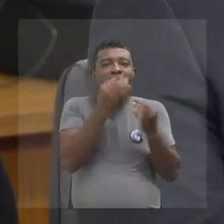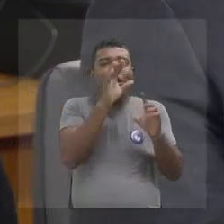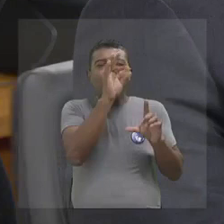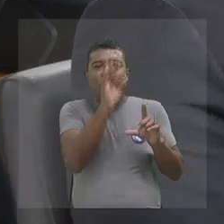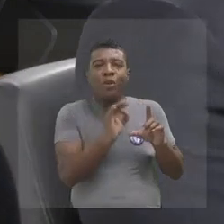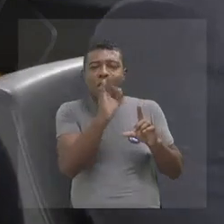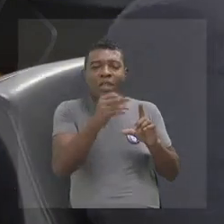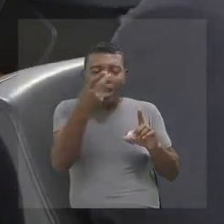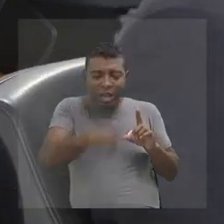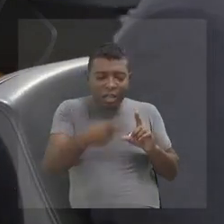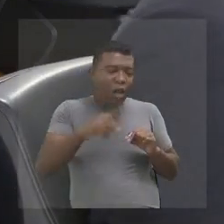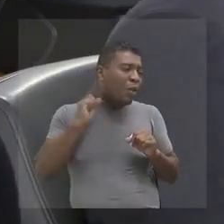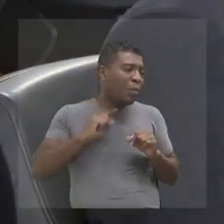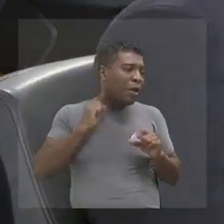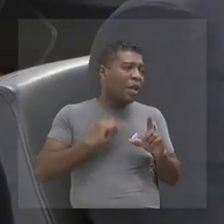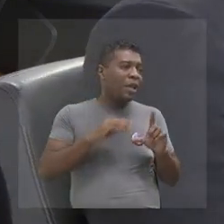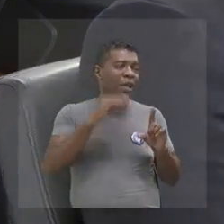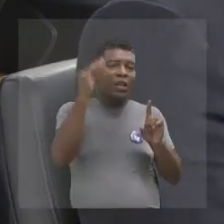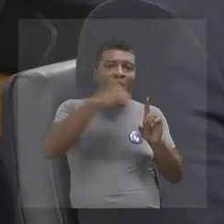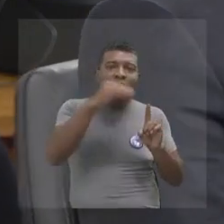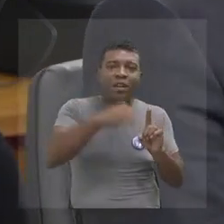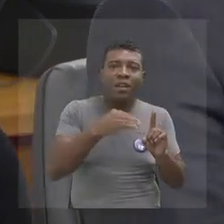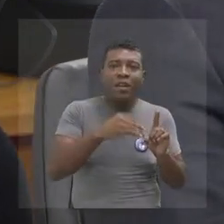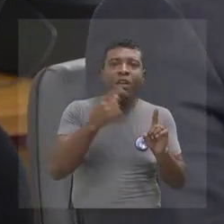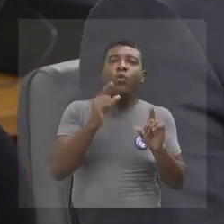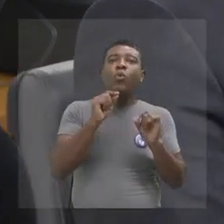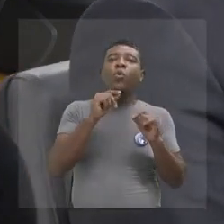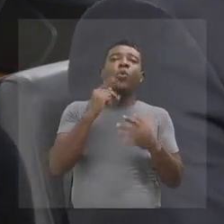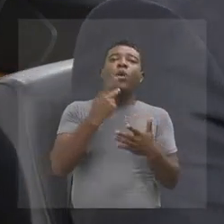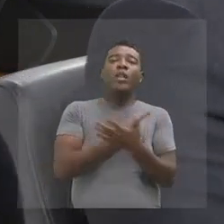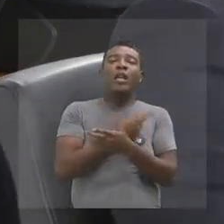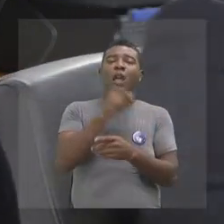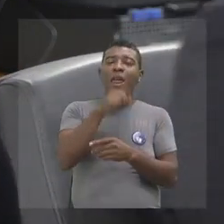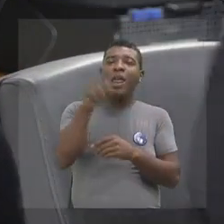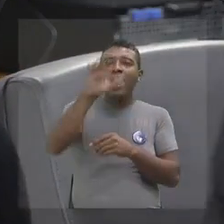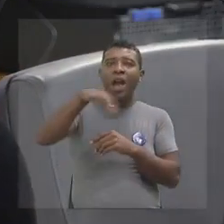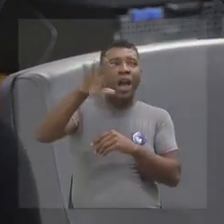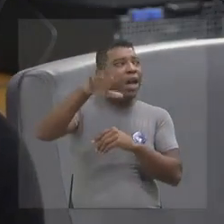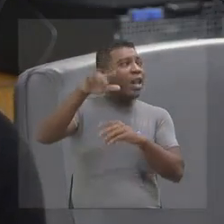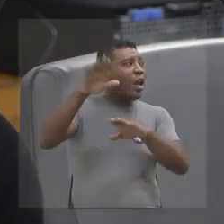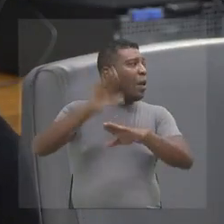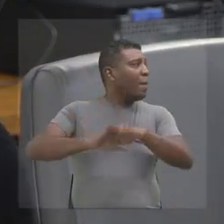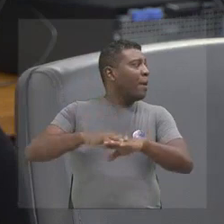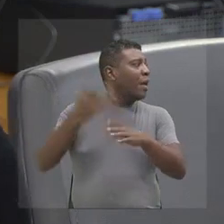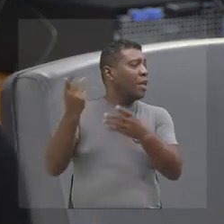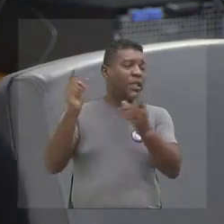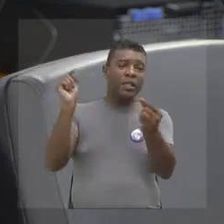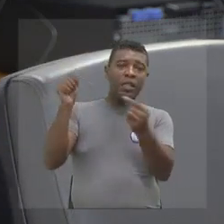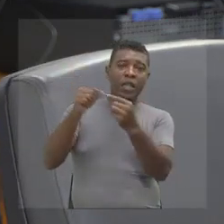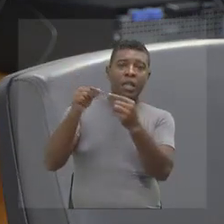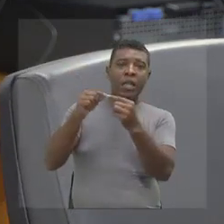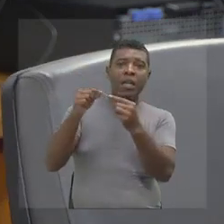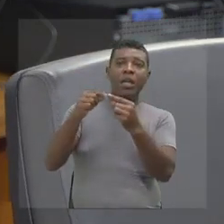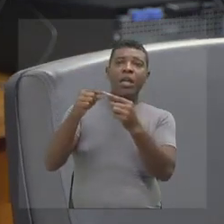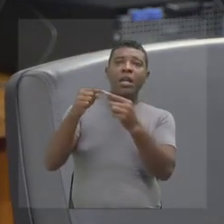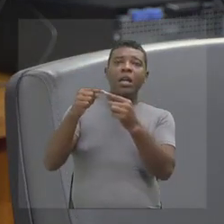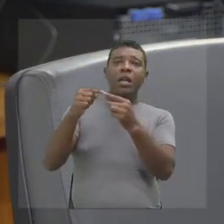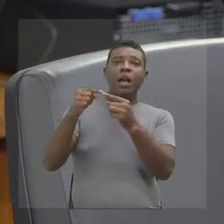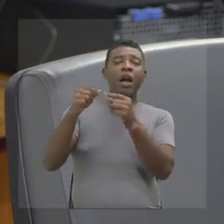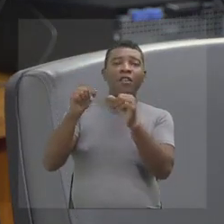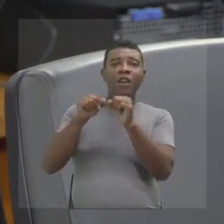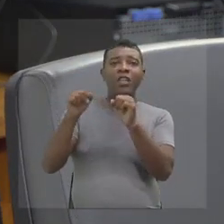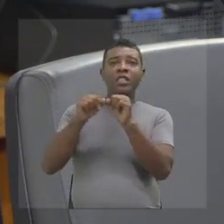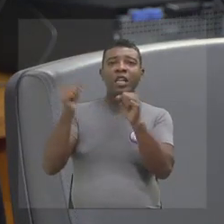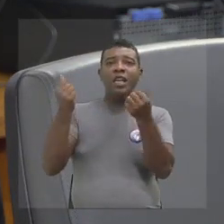o norte de Minas essa área que você menciona é uma área mais susceptível a maior vulnerabilidade em relação é as questões